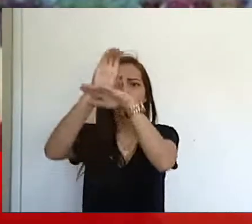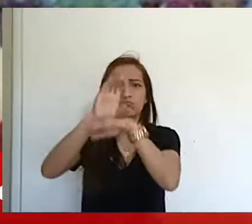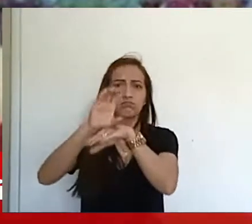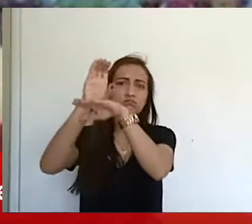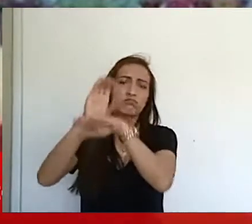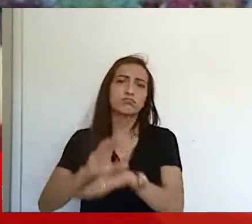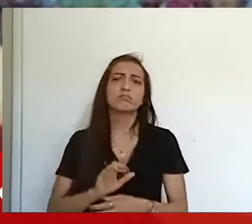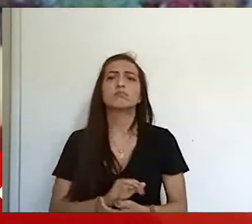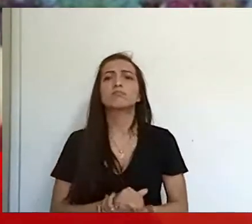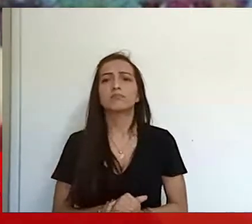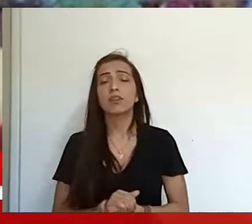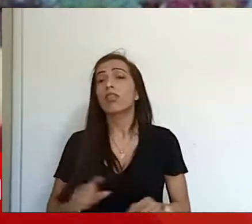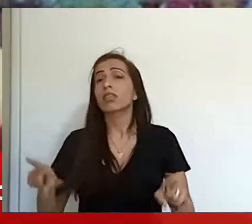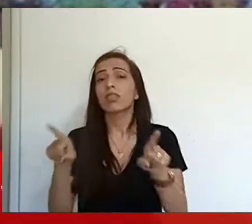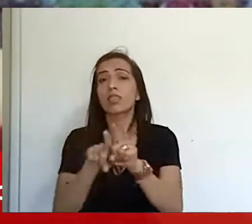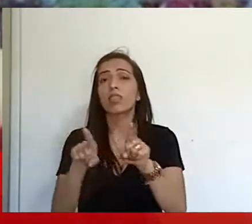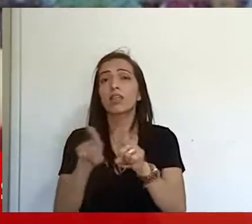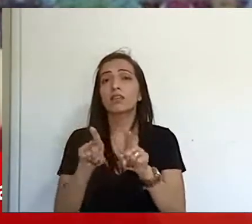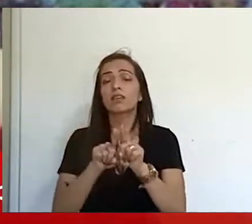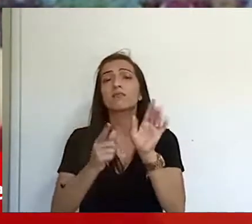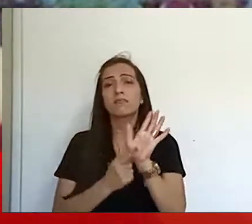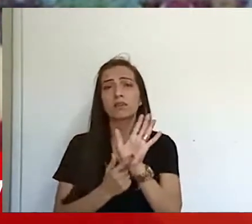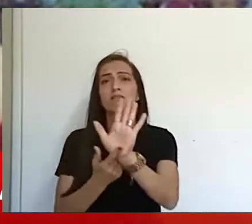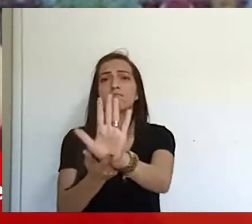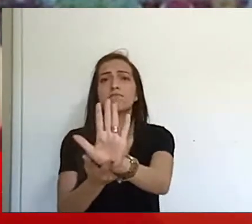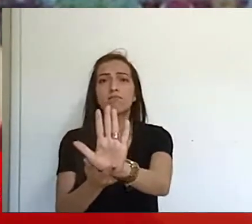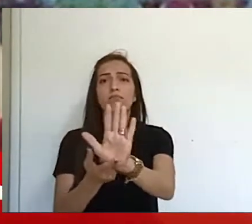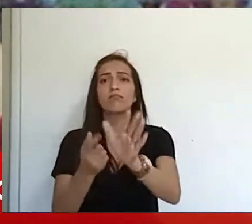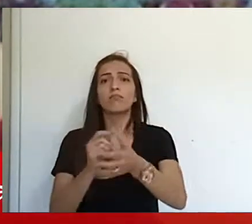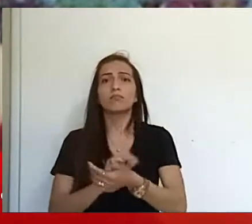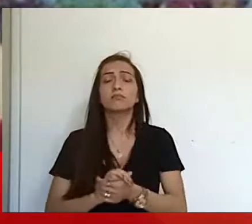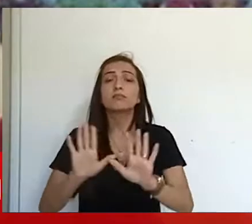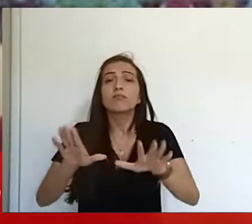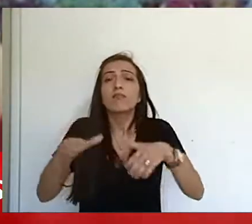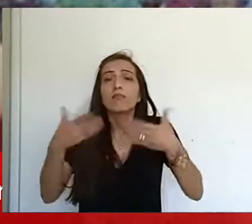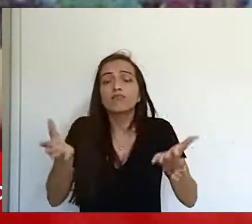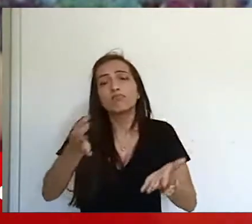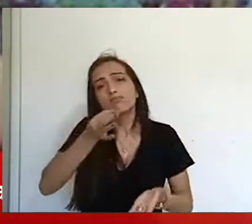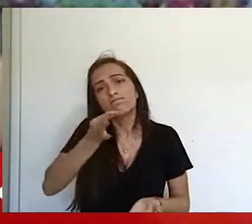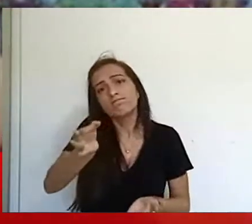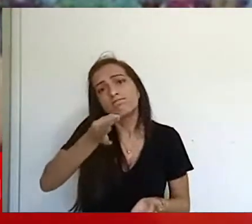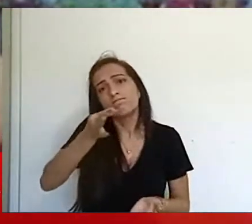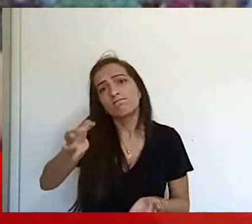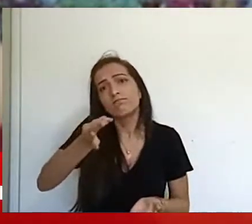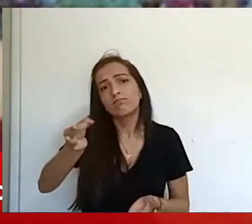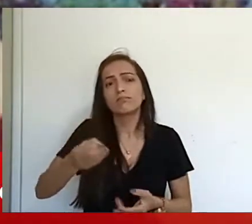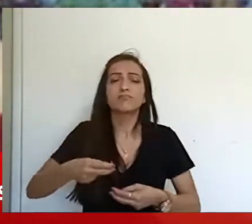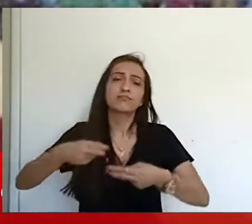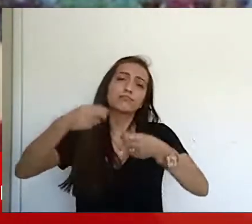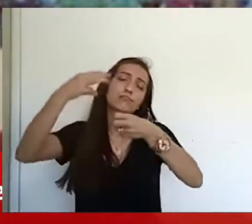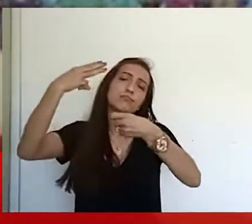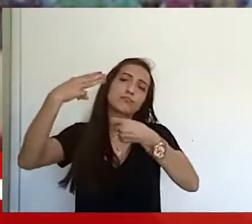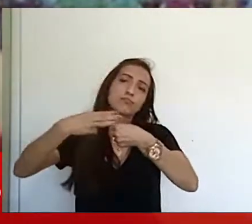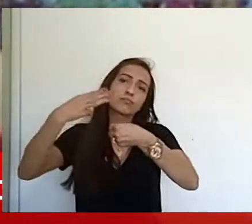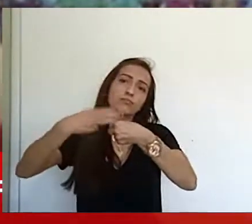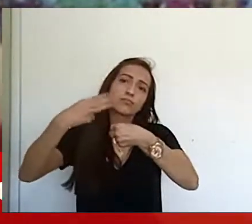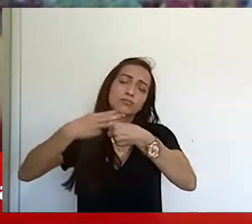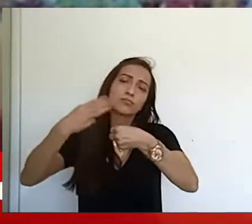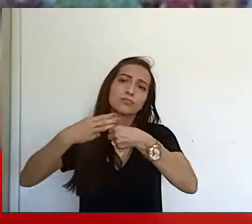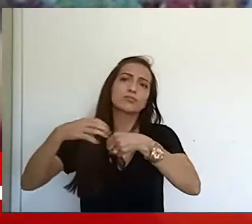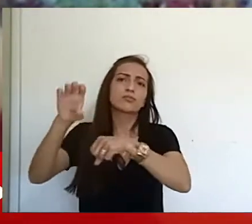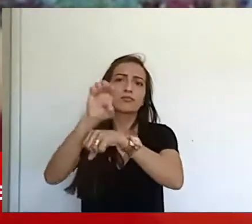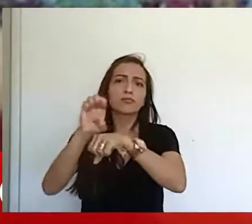também, quando ele diz assim que os municípios, os estados são responsáveis para